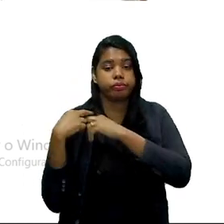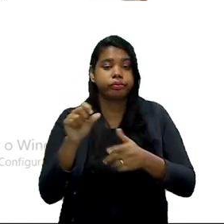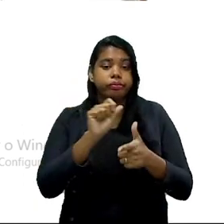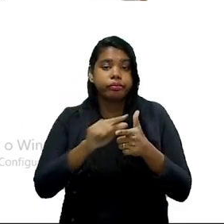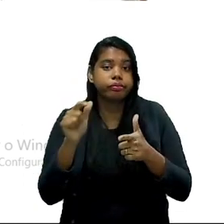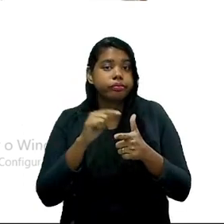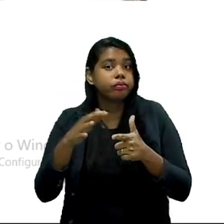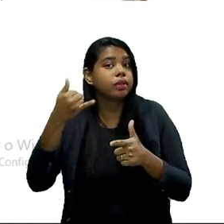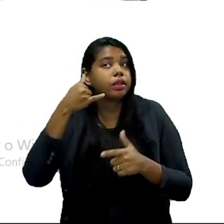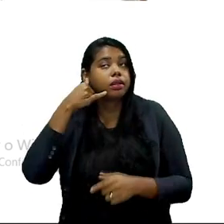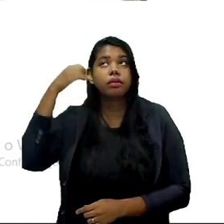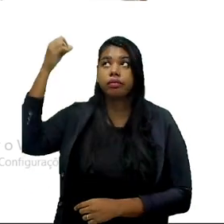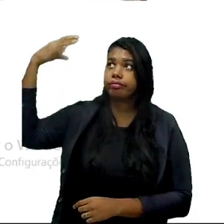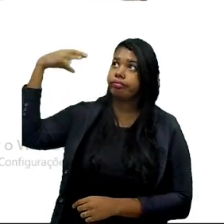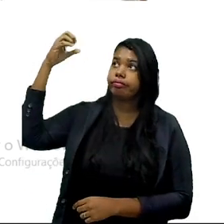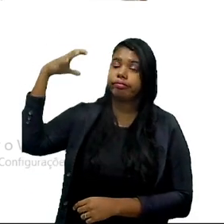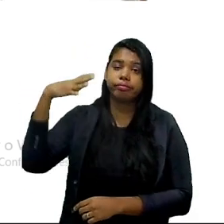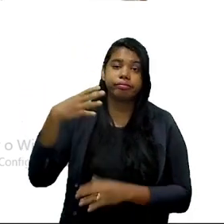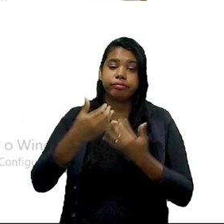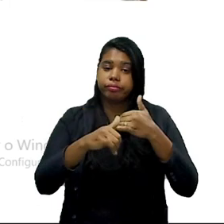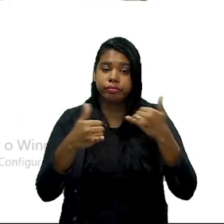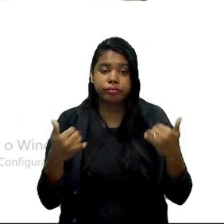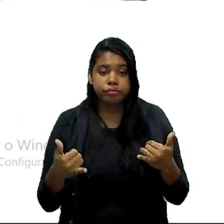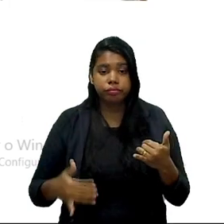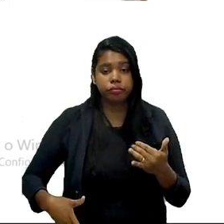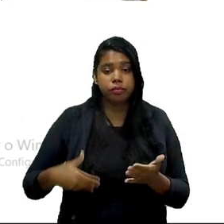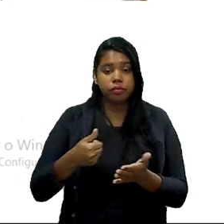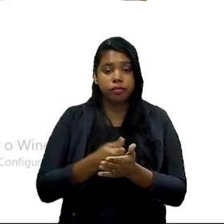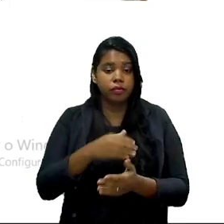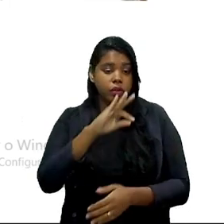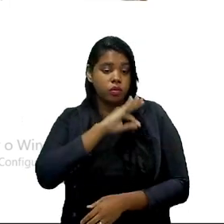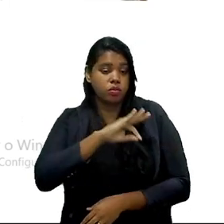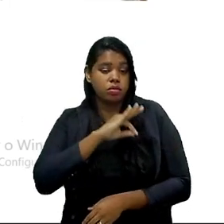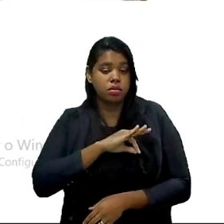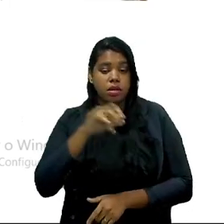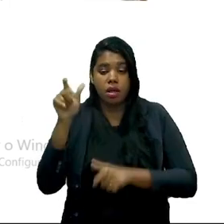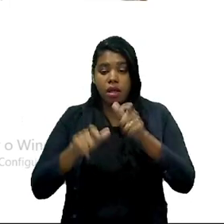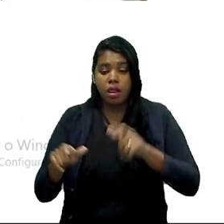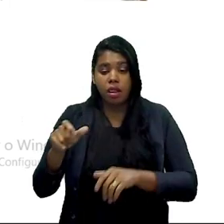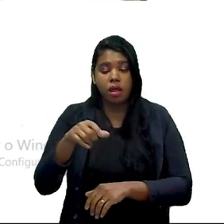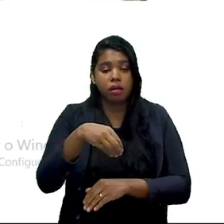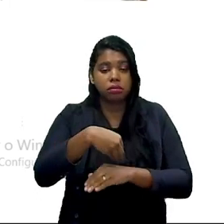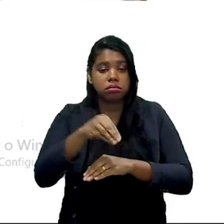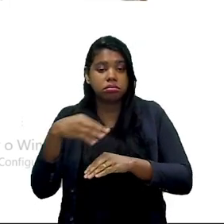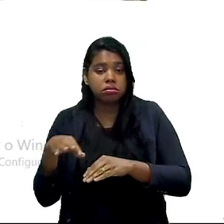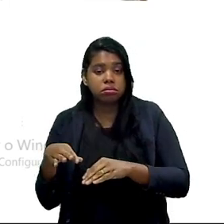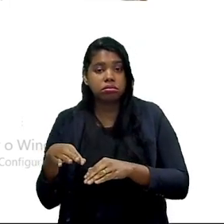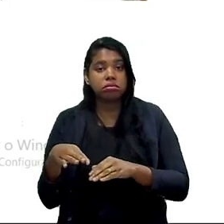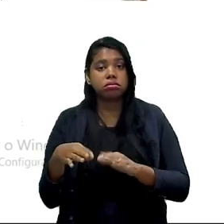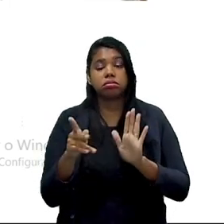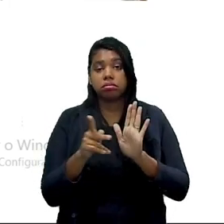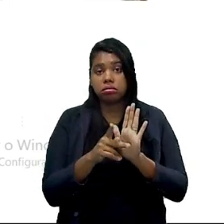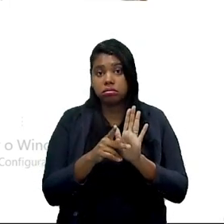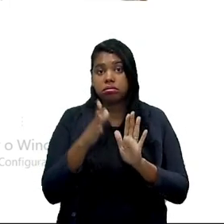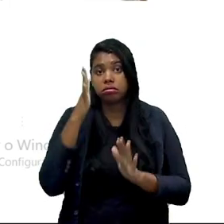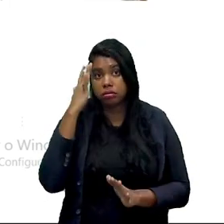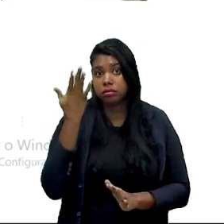telefone, energia, salários e até a própria retirada dele. Então, por quê? Porque ele vai começar a